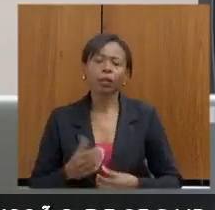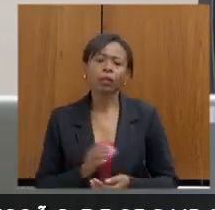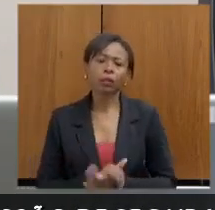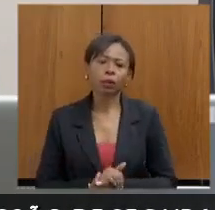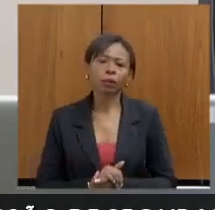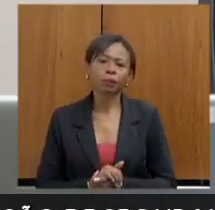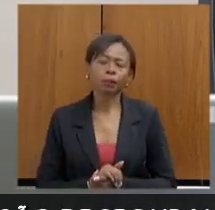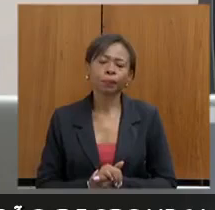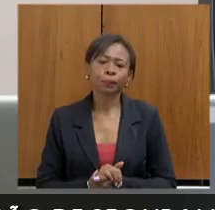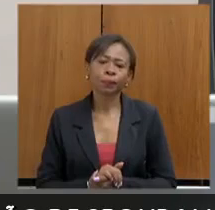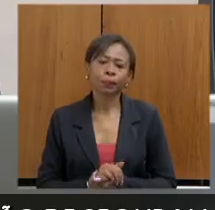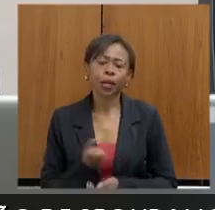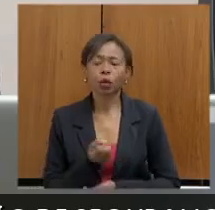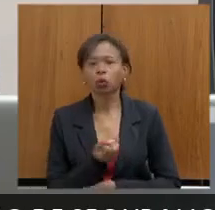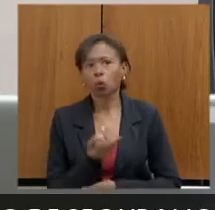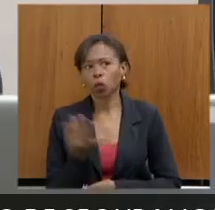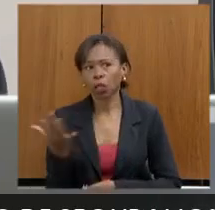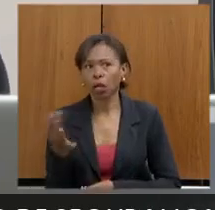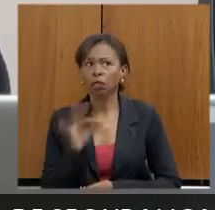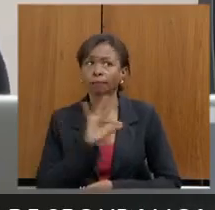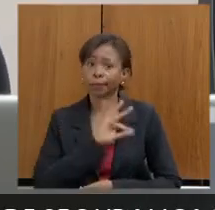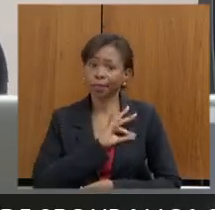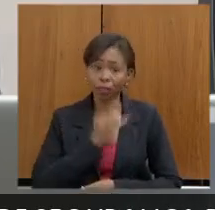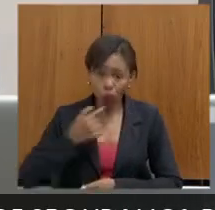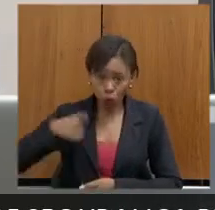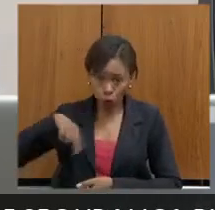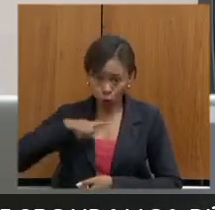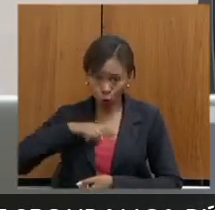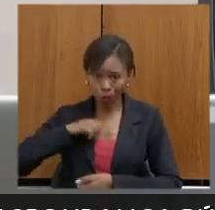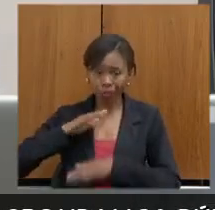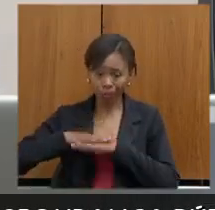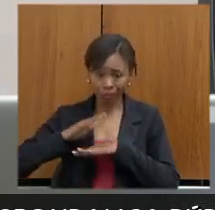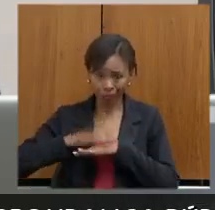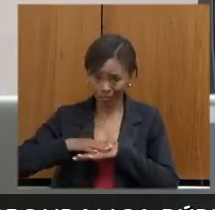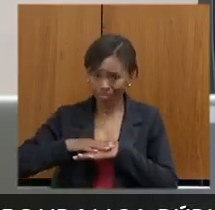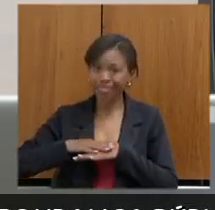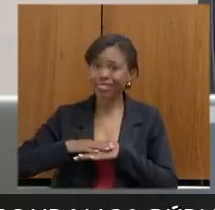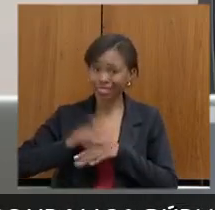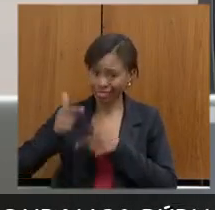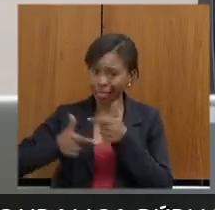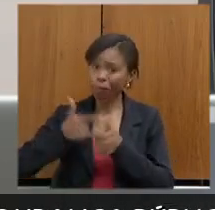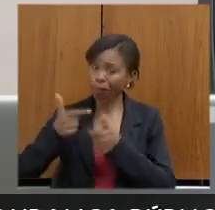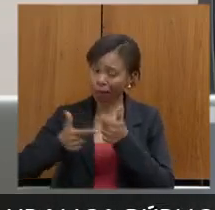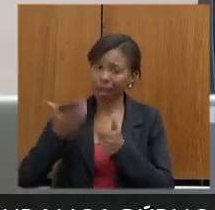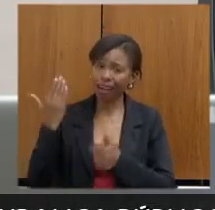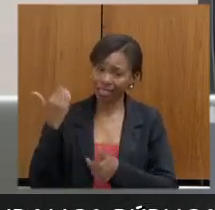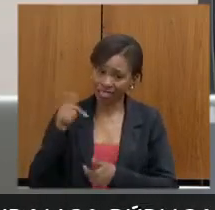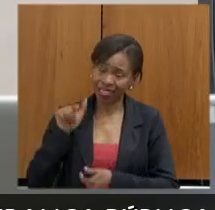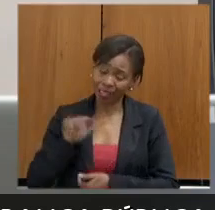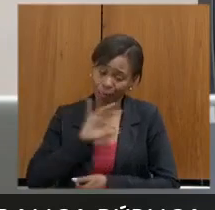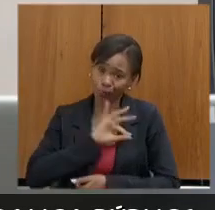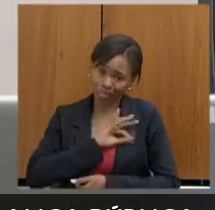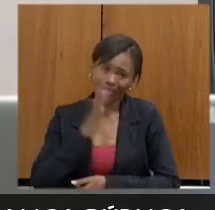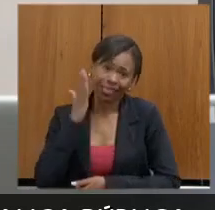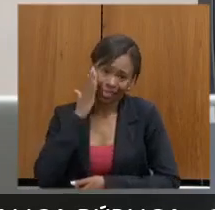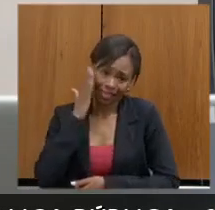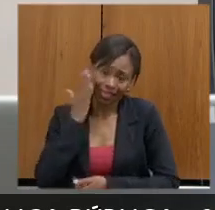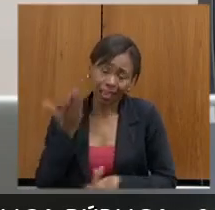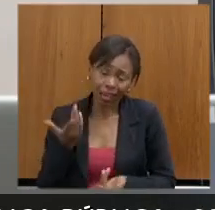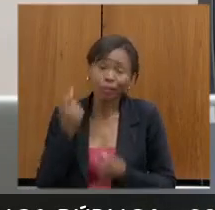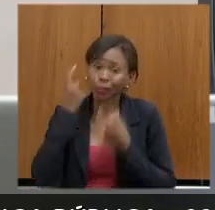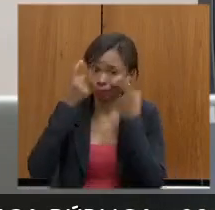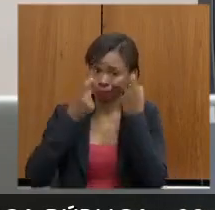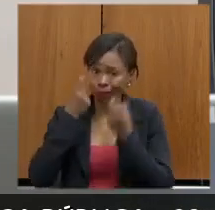efetivo é a gente que é do ramo Comandante a própria Sheila também sabe disso nós temos aqui uma preocupação enorme